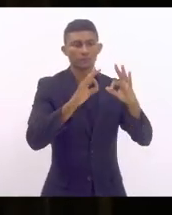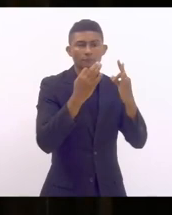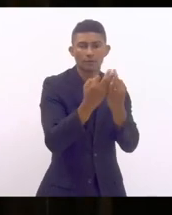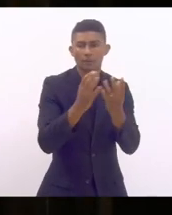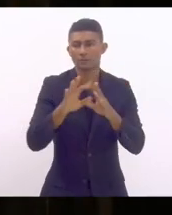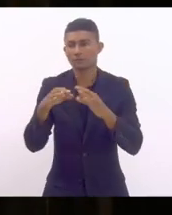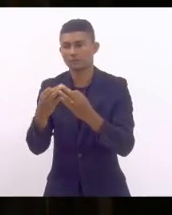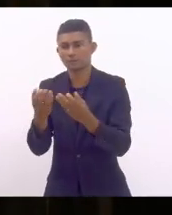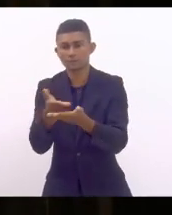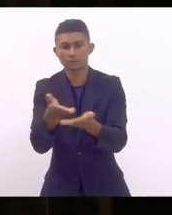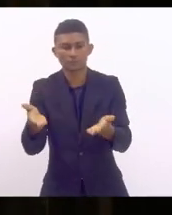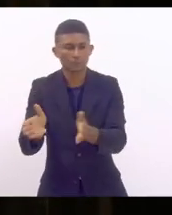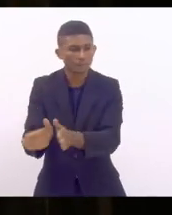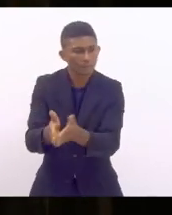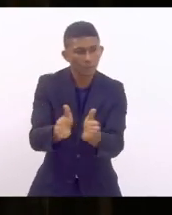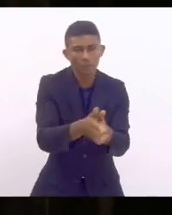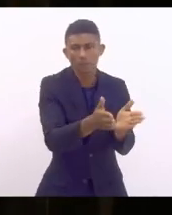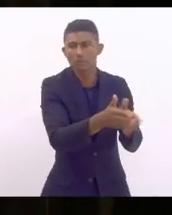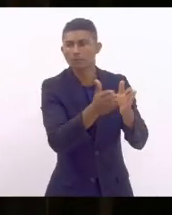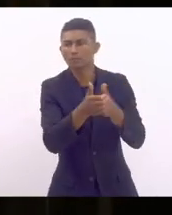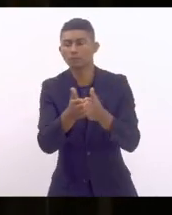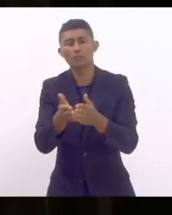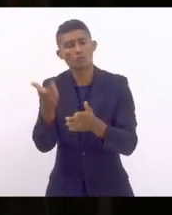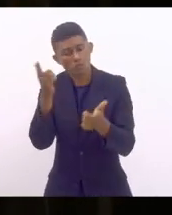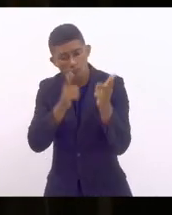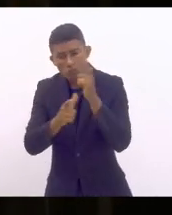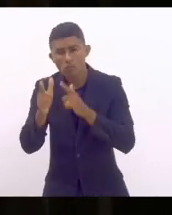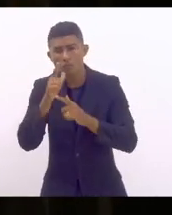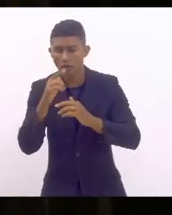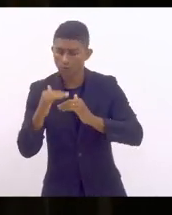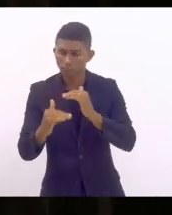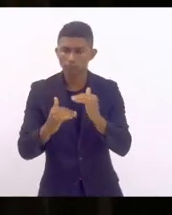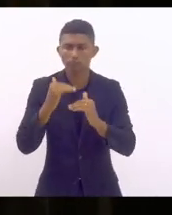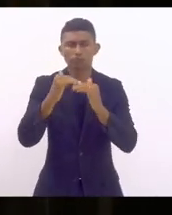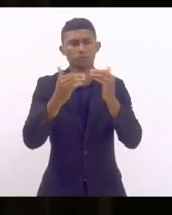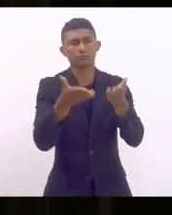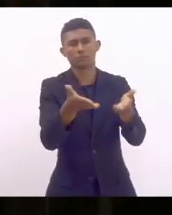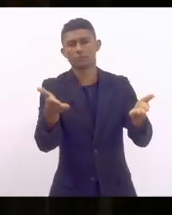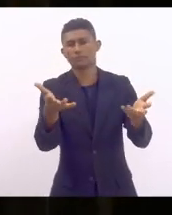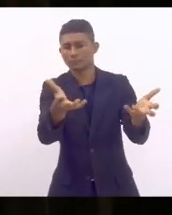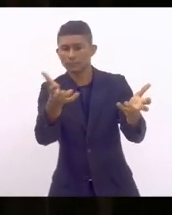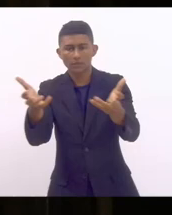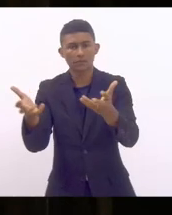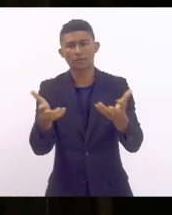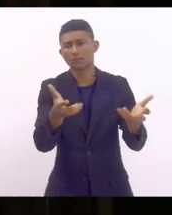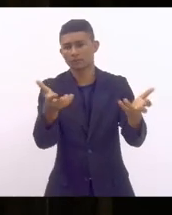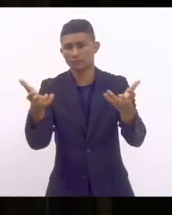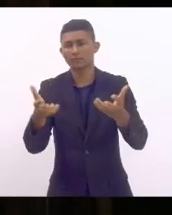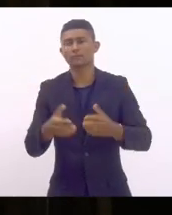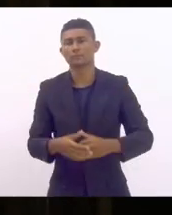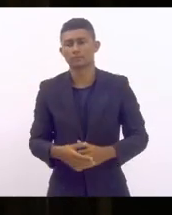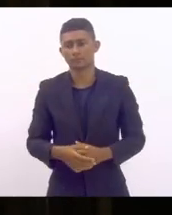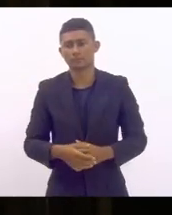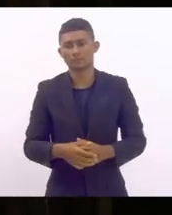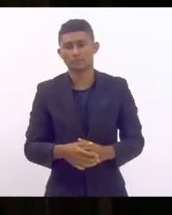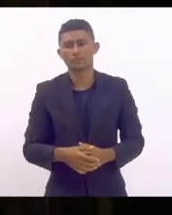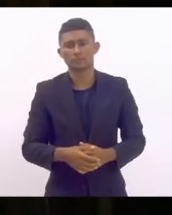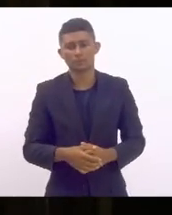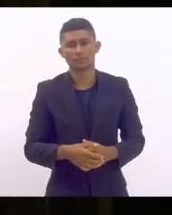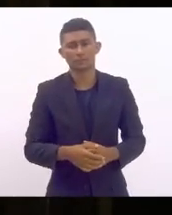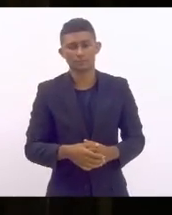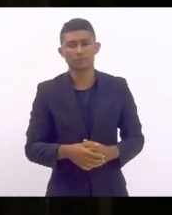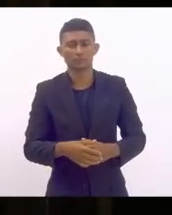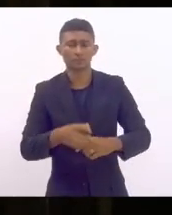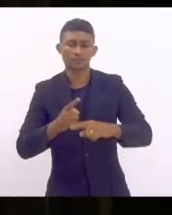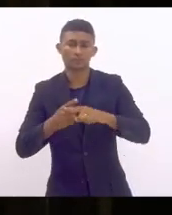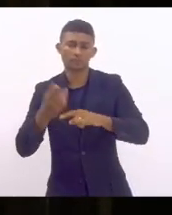mais vulneráveis possam galgar posicionamentos melhores ou maiores do que aquela que a sua família